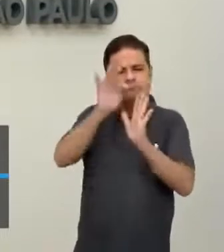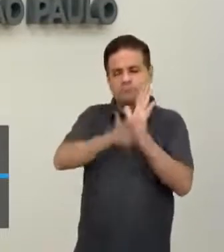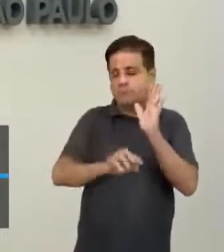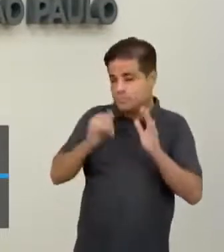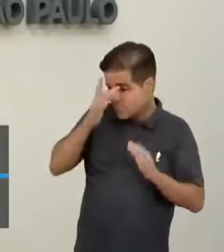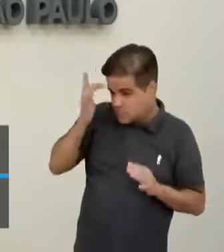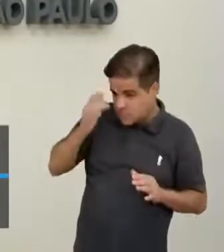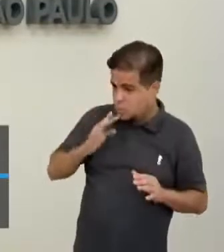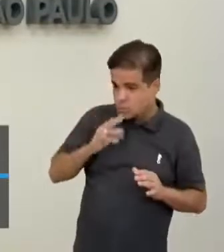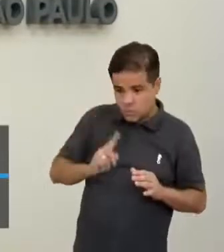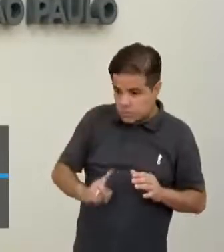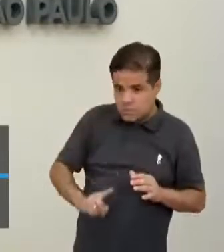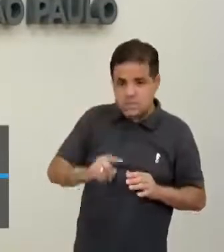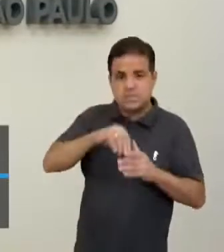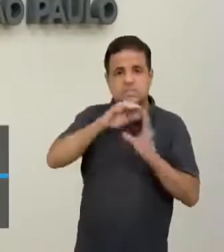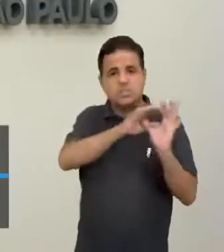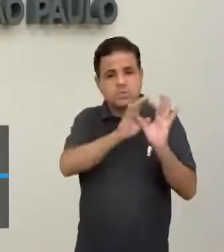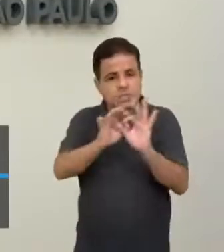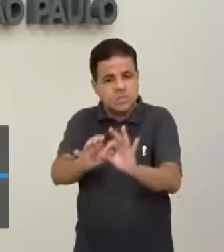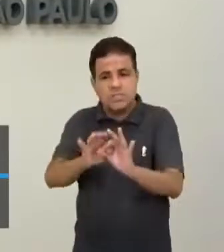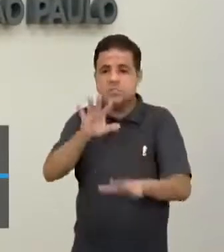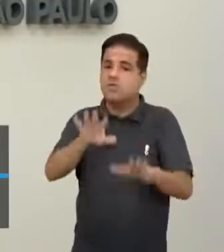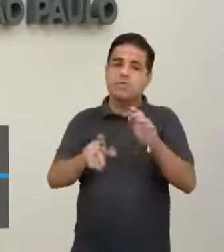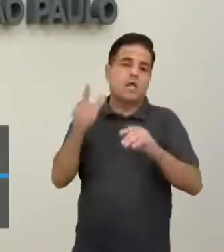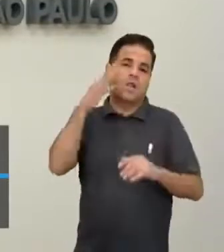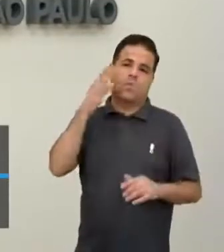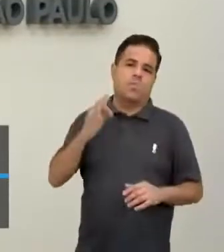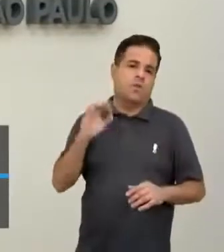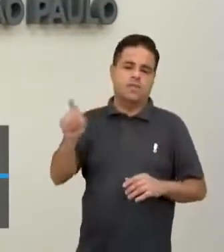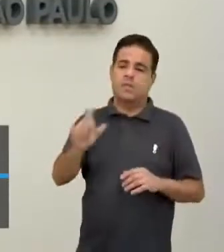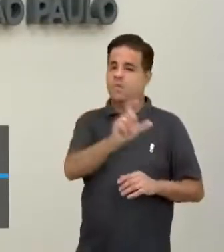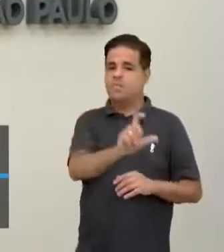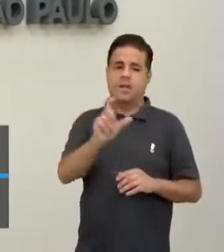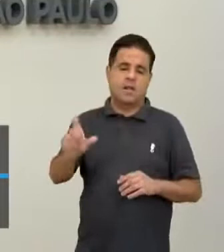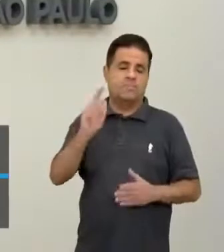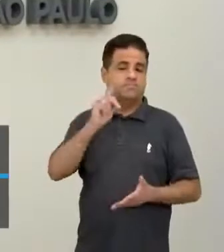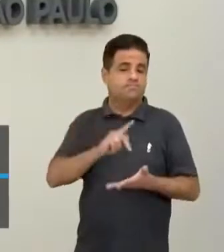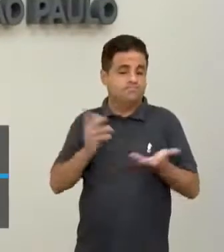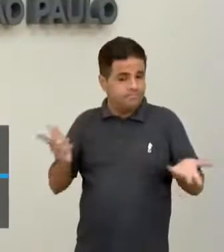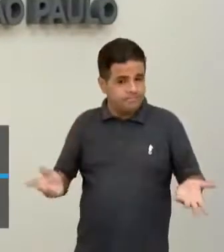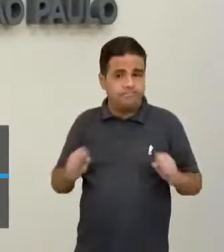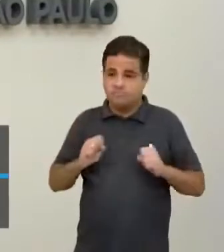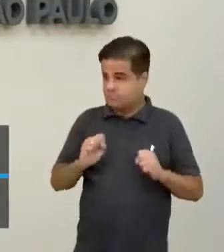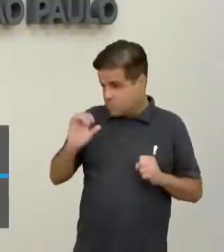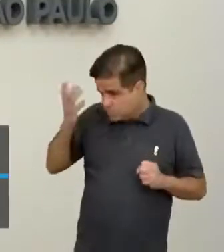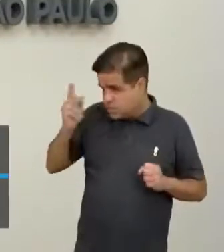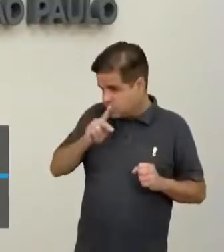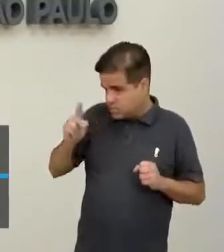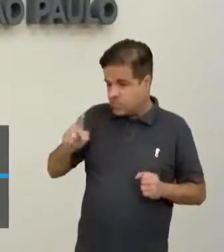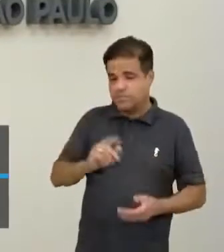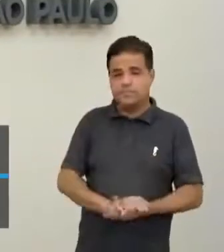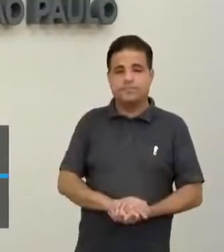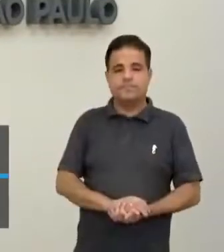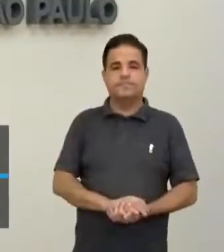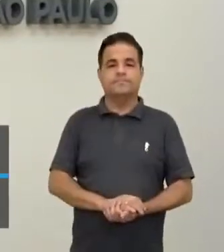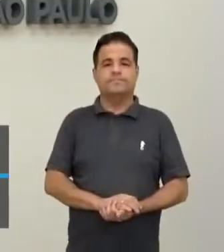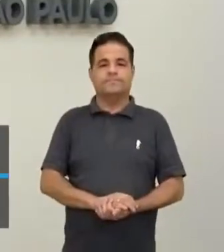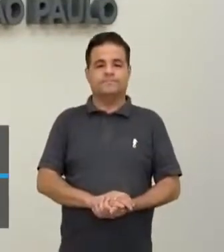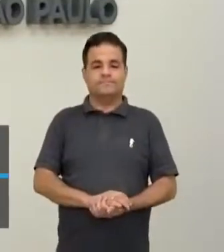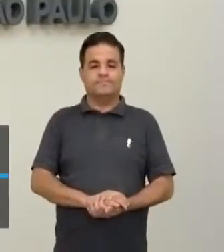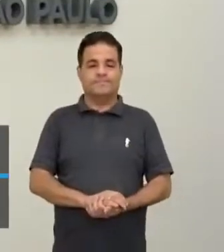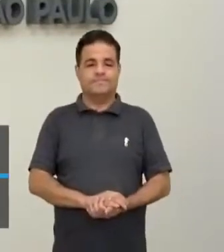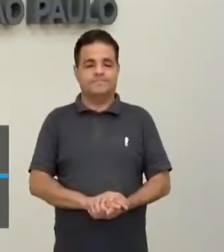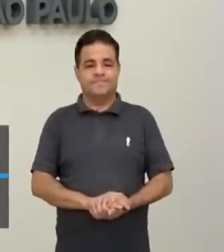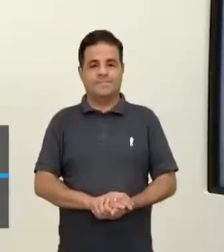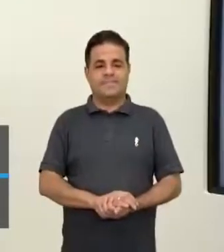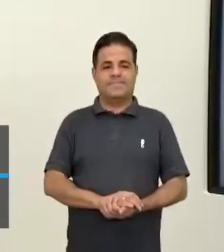a pessoa não conhece direito o contexto, pode ser que ela não entenda a palavra figurada. Né, Pro? Tem algo a acrescentar? Não, só isso. A dica que